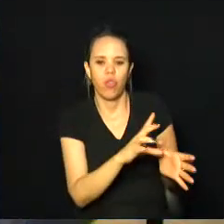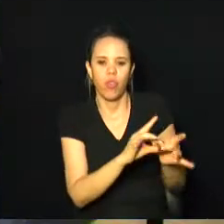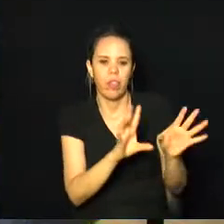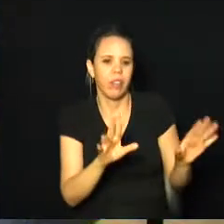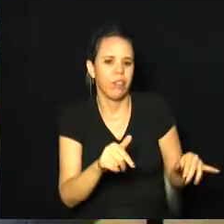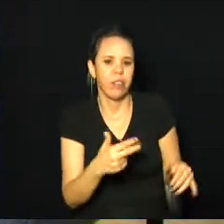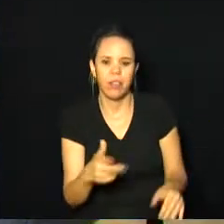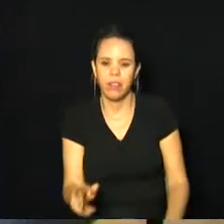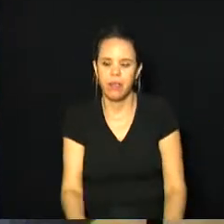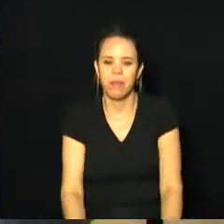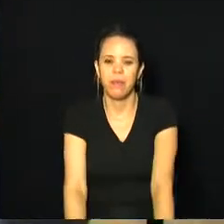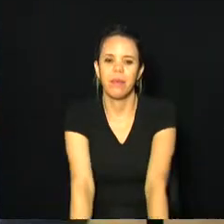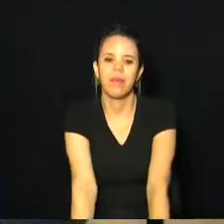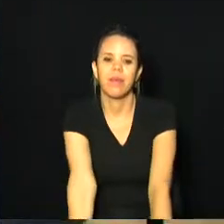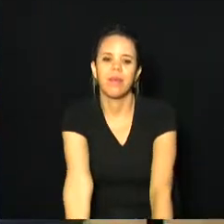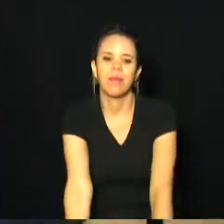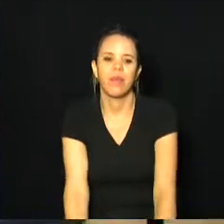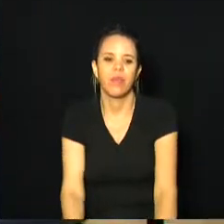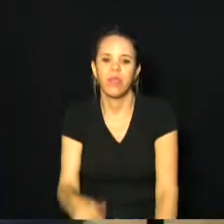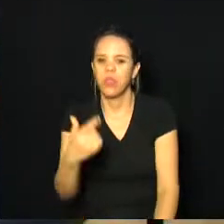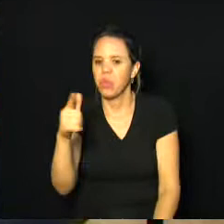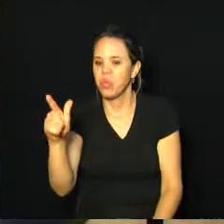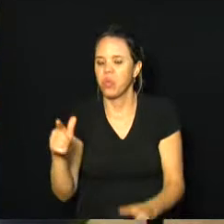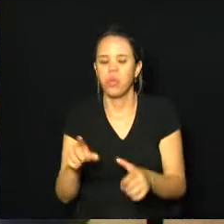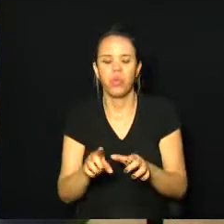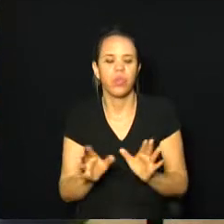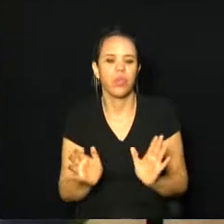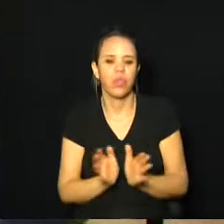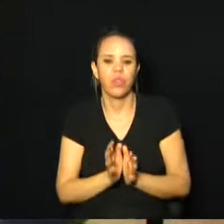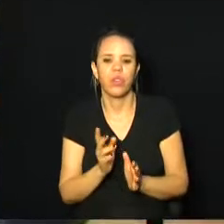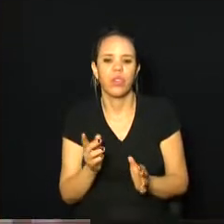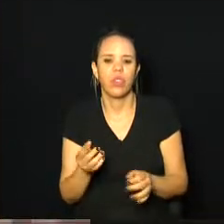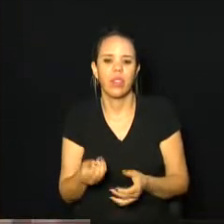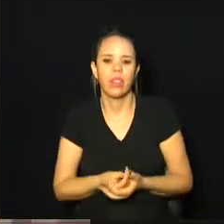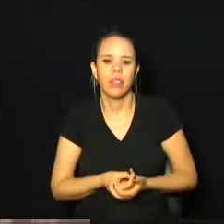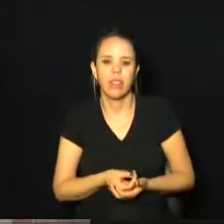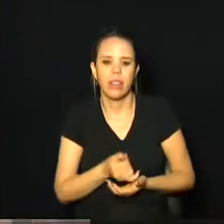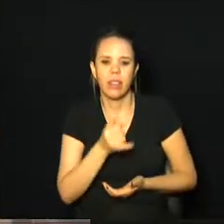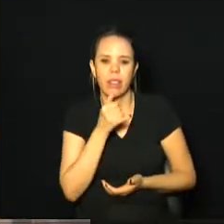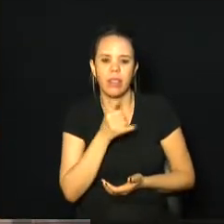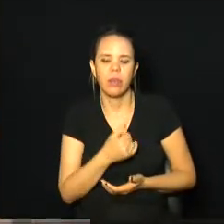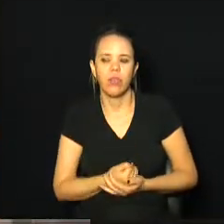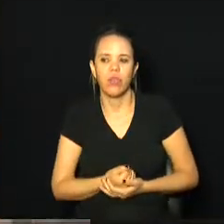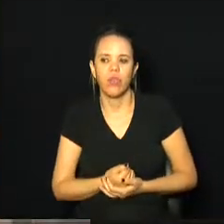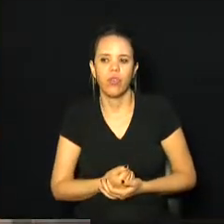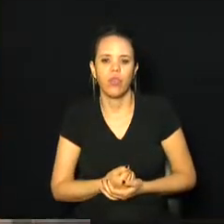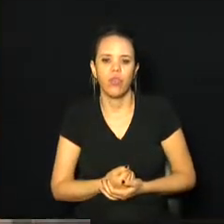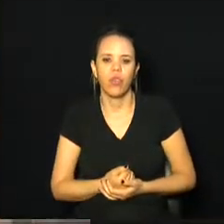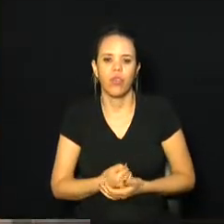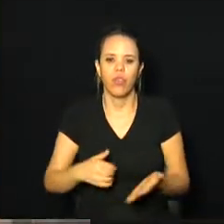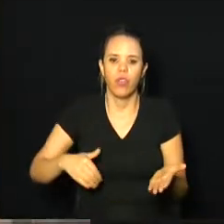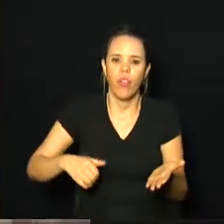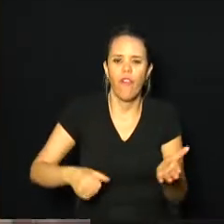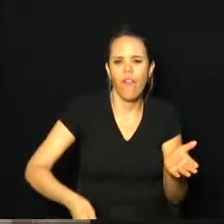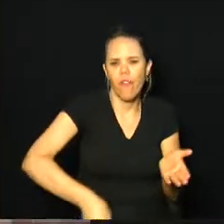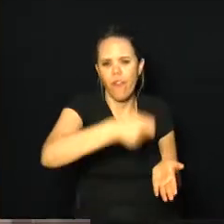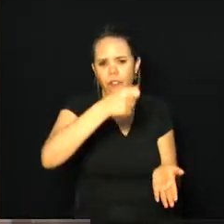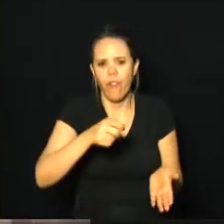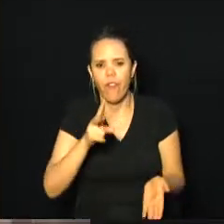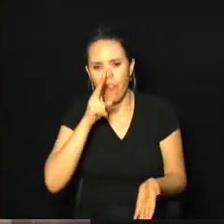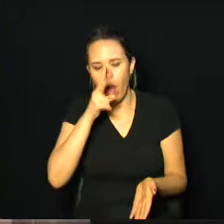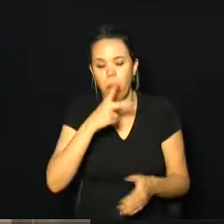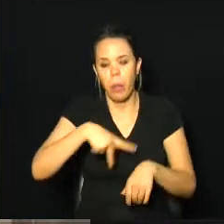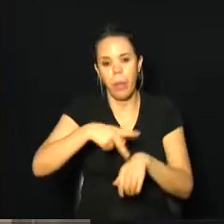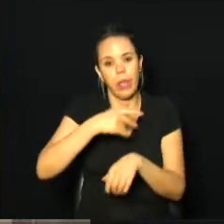Pampa? Não, não tinha nada. Rapaz, olha, vou te falar uma coisa. A pancada foi muito forte mesmo. Inclusive no